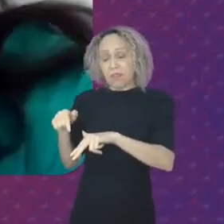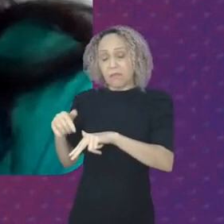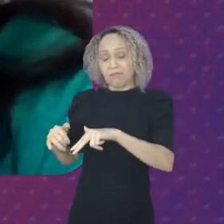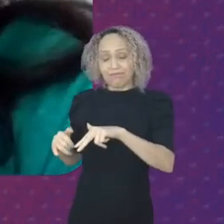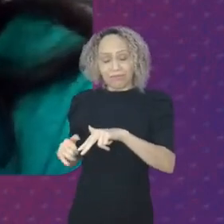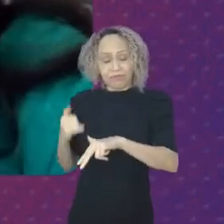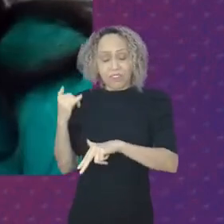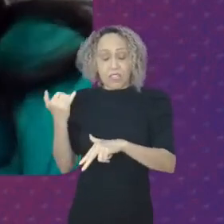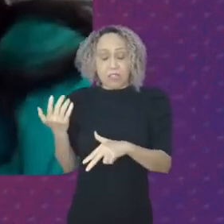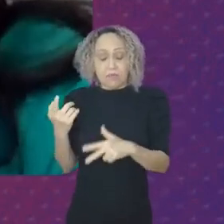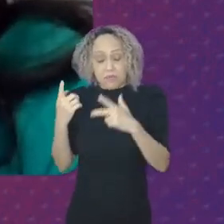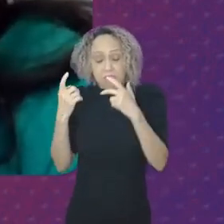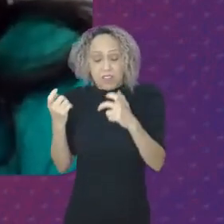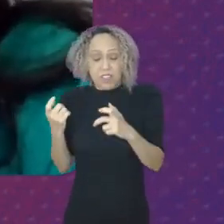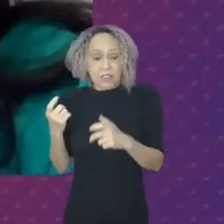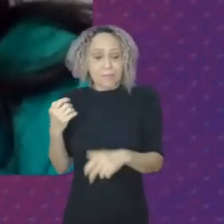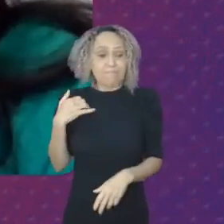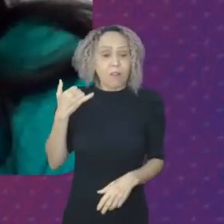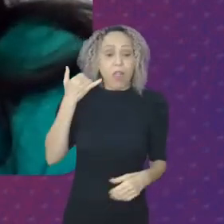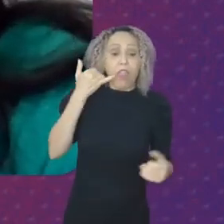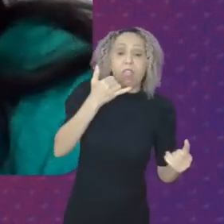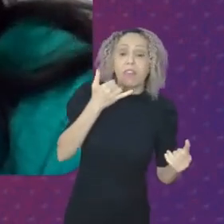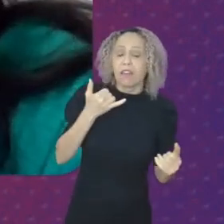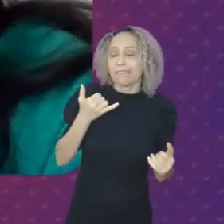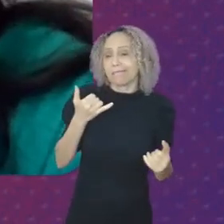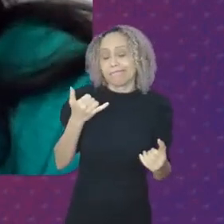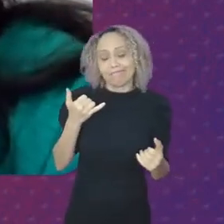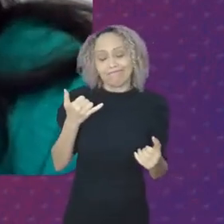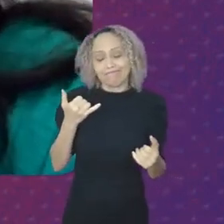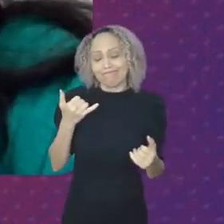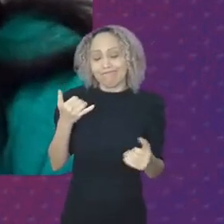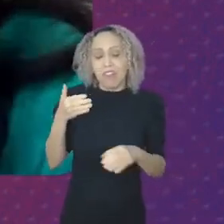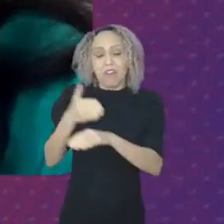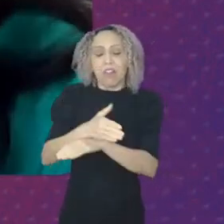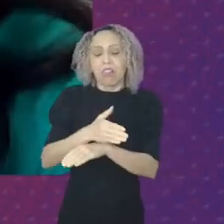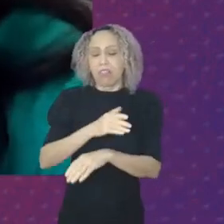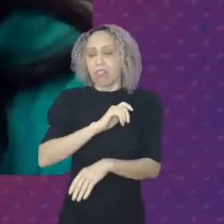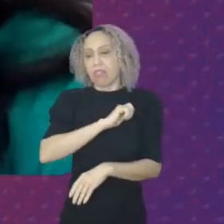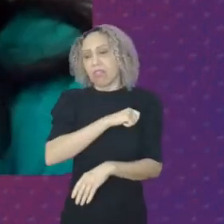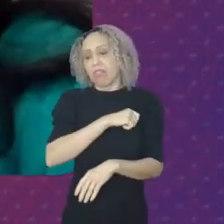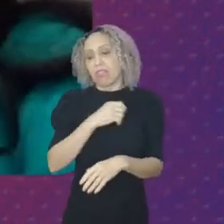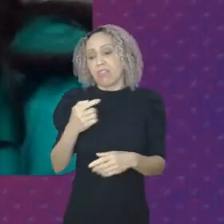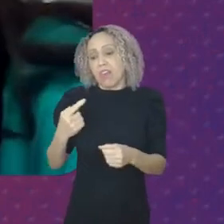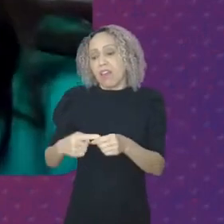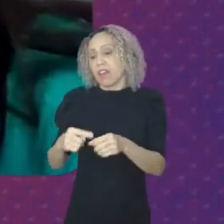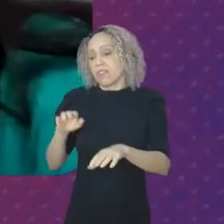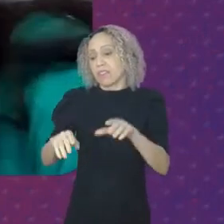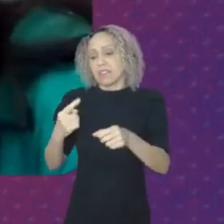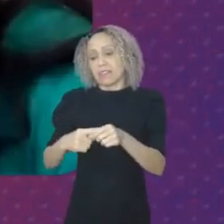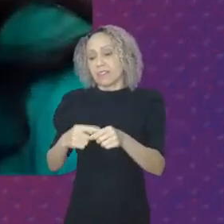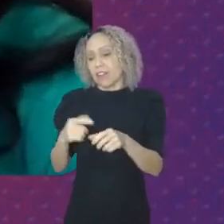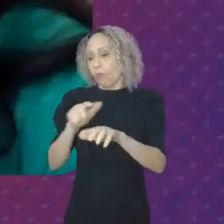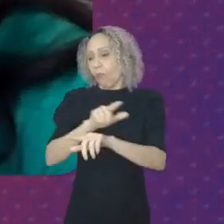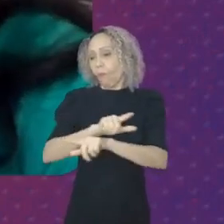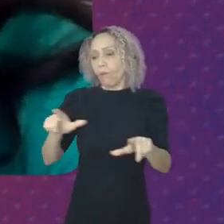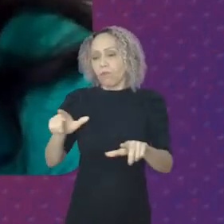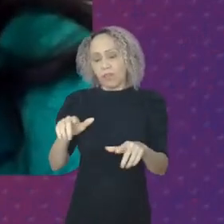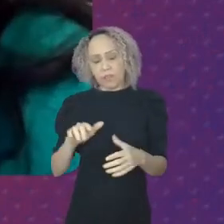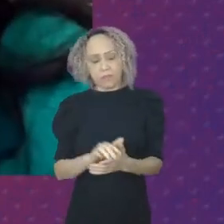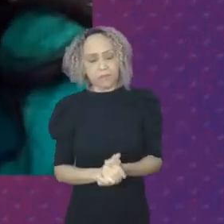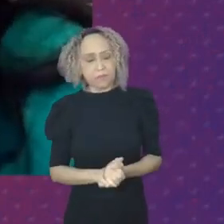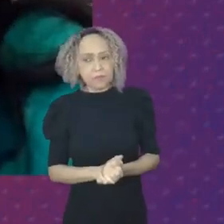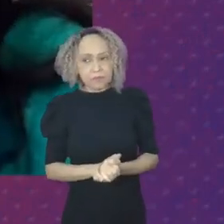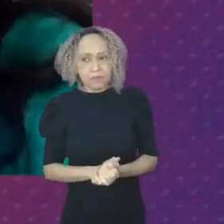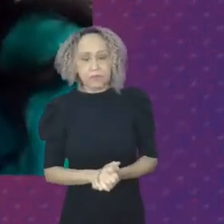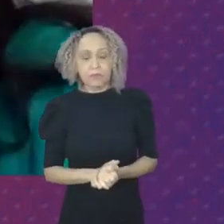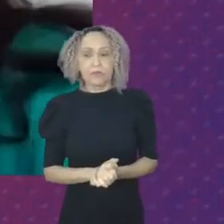para que ele possa continuar atendendo aí vítimas e prevenindo, né, violações às mulheres de todo o